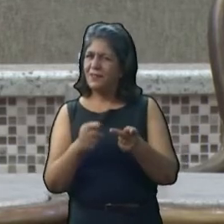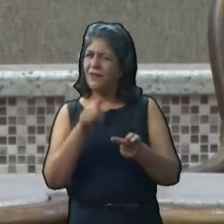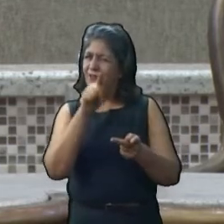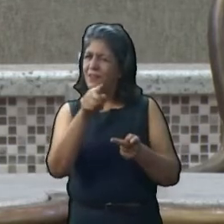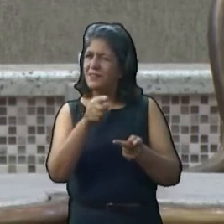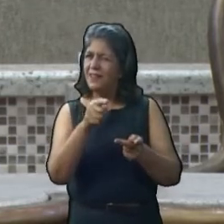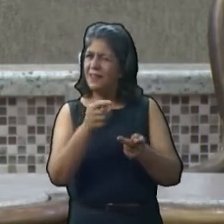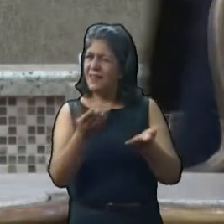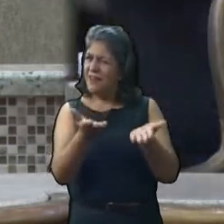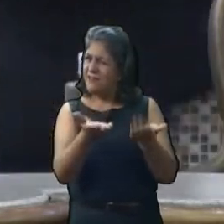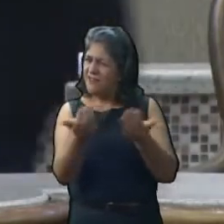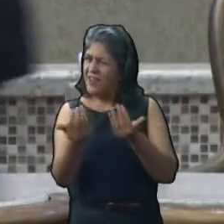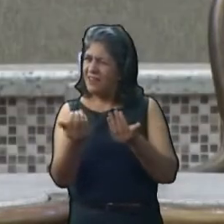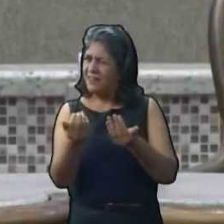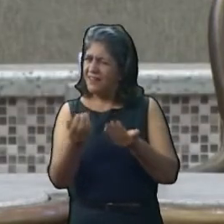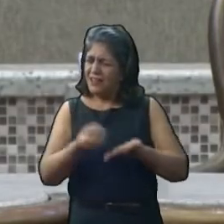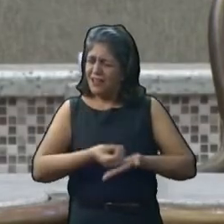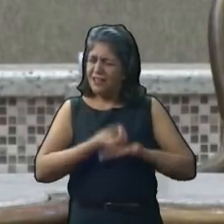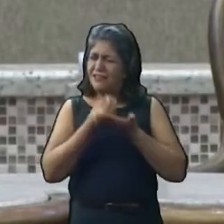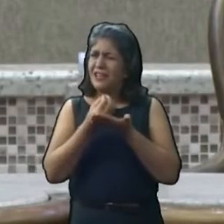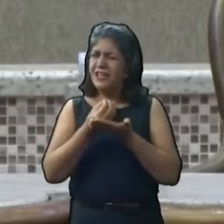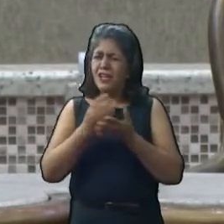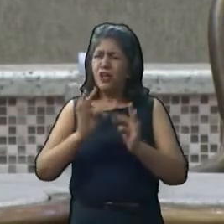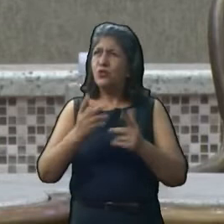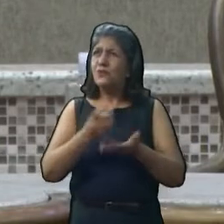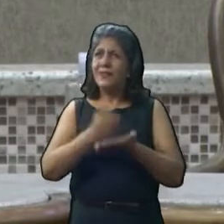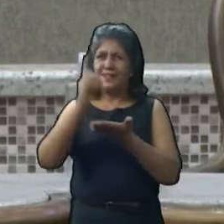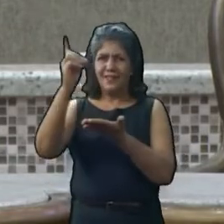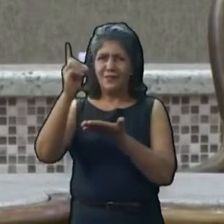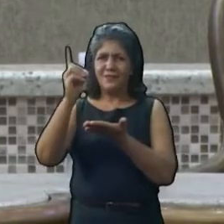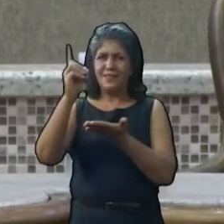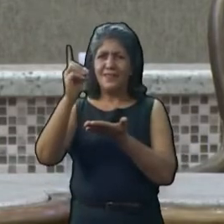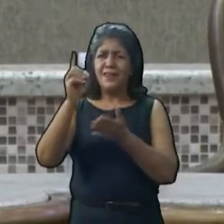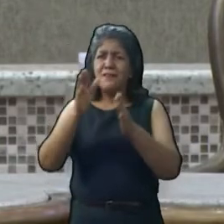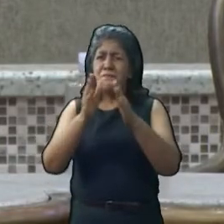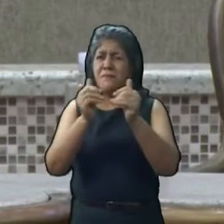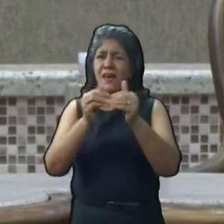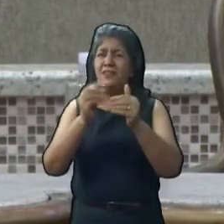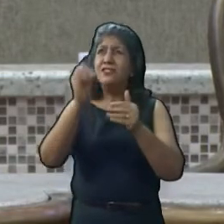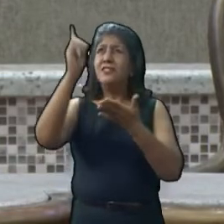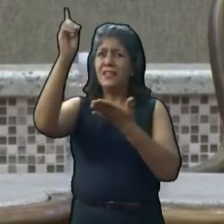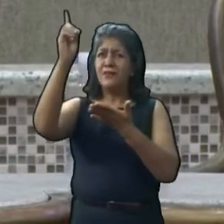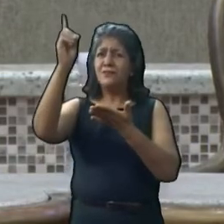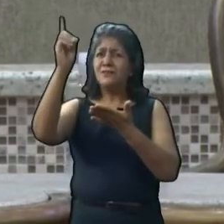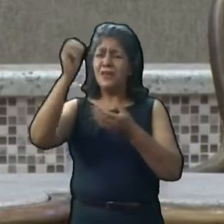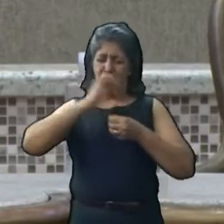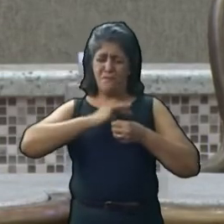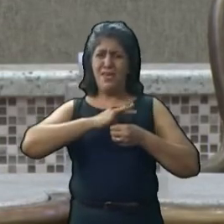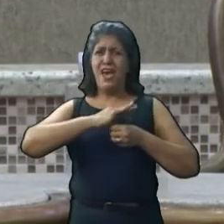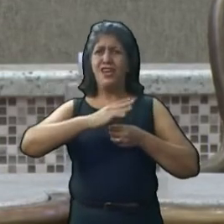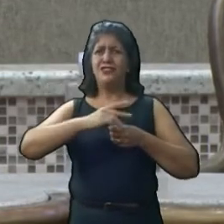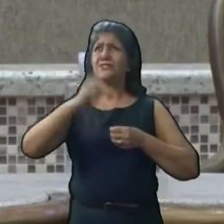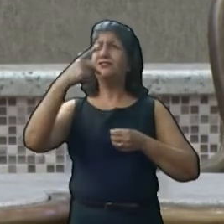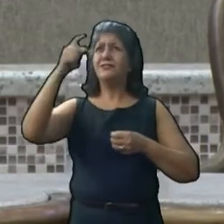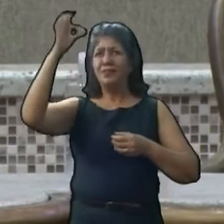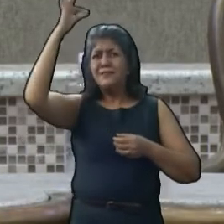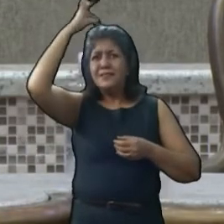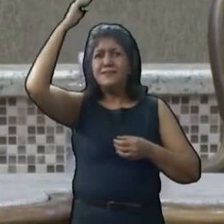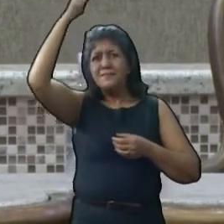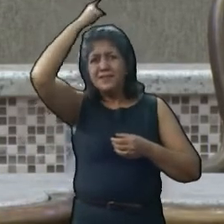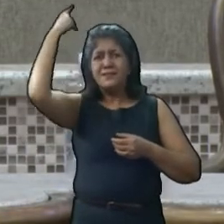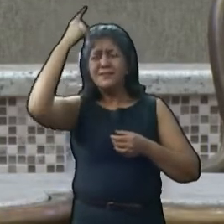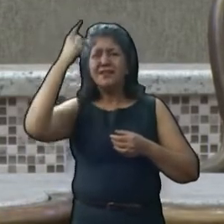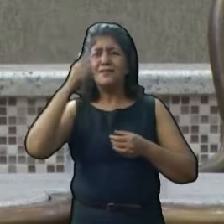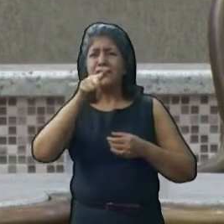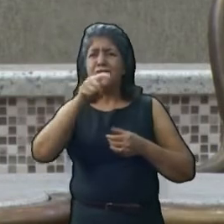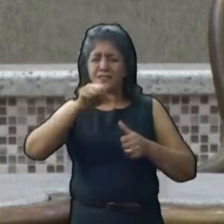peça ao espírito santo de deus oi gente a nessa hora e ele vai te dar graça vai te dar muita força e você a senhora